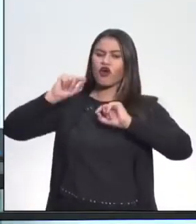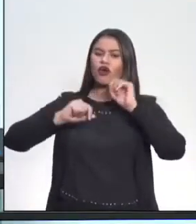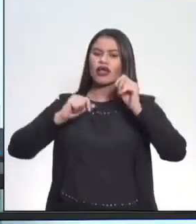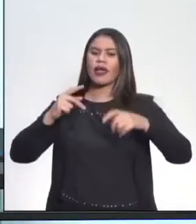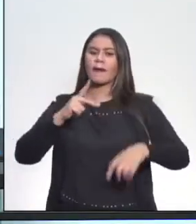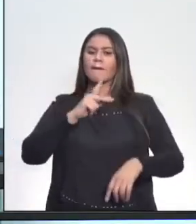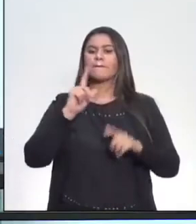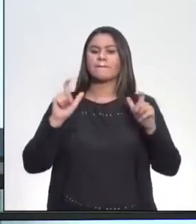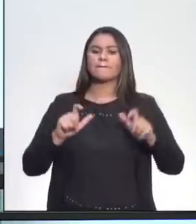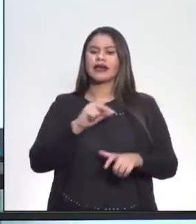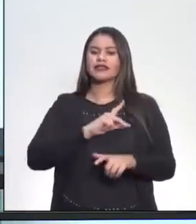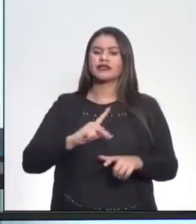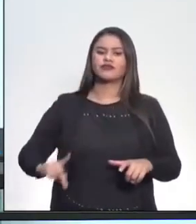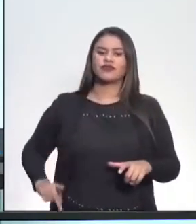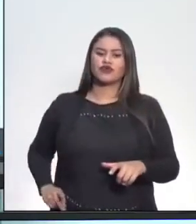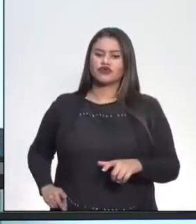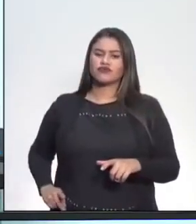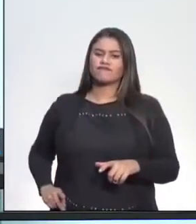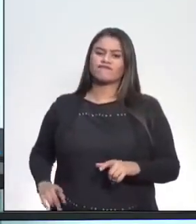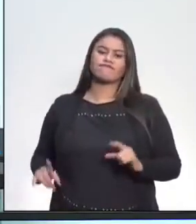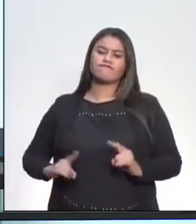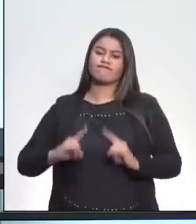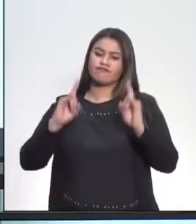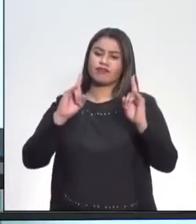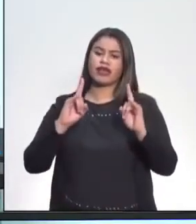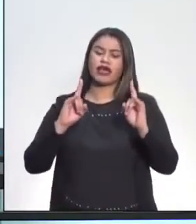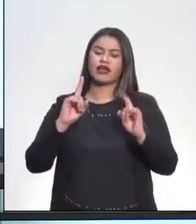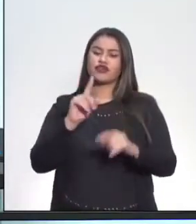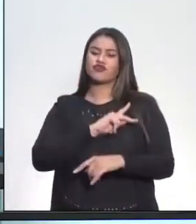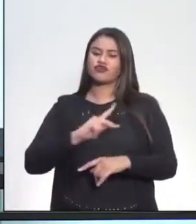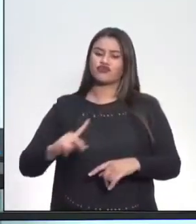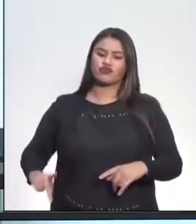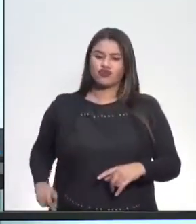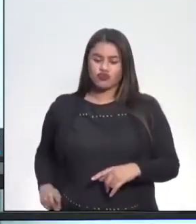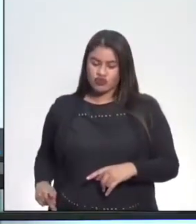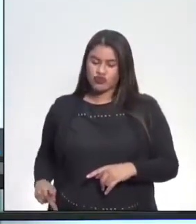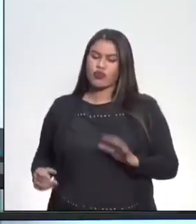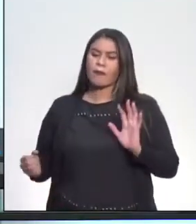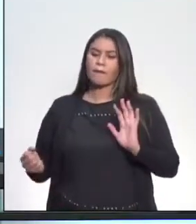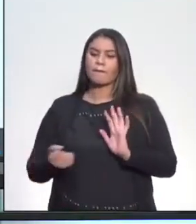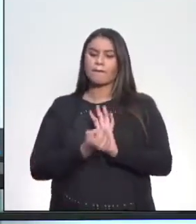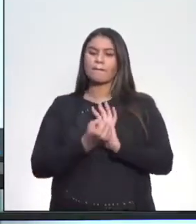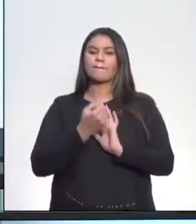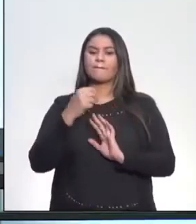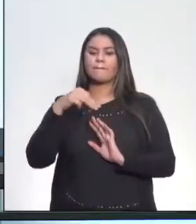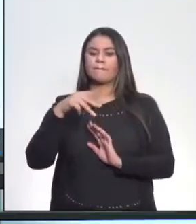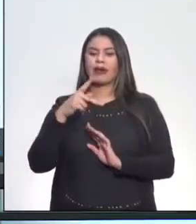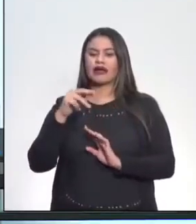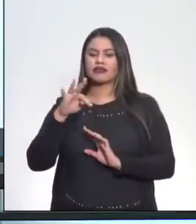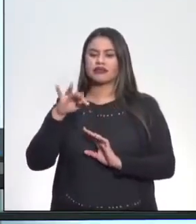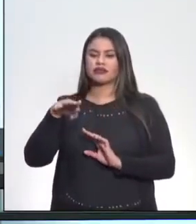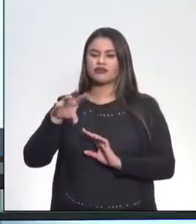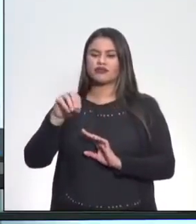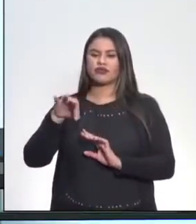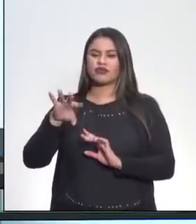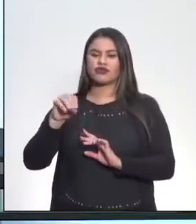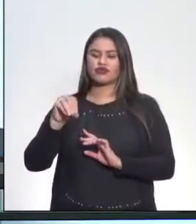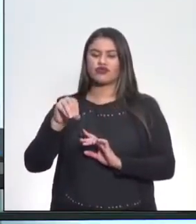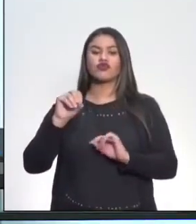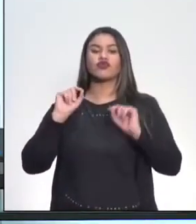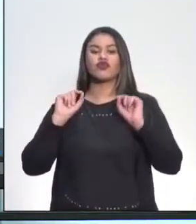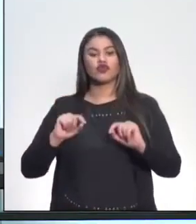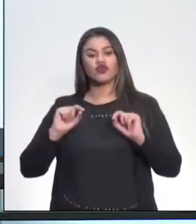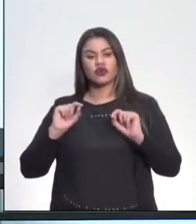até o nome a gente já fala, né? Prédio histórico. Mas a gente, quando observa algum prédio tombado, algum prédio antigo, ele